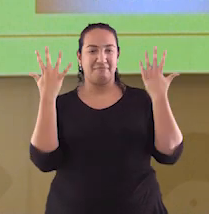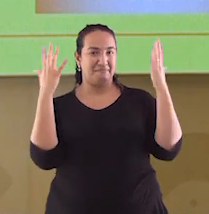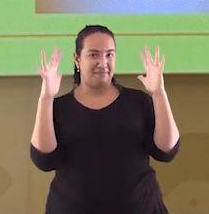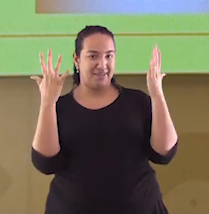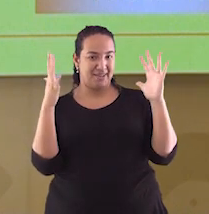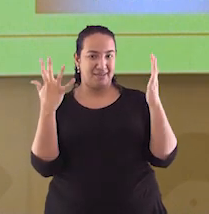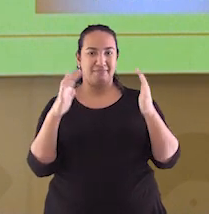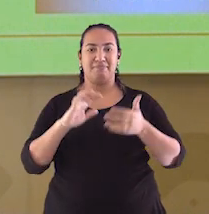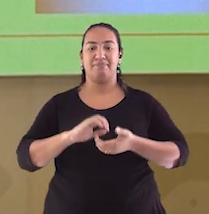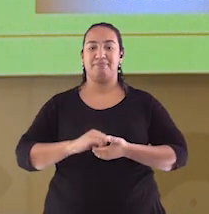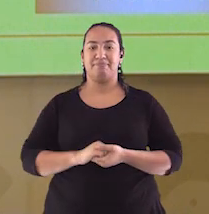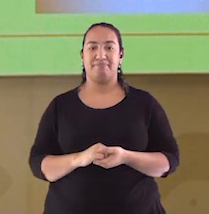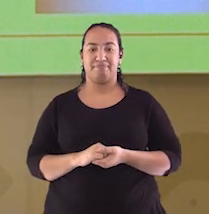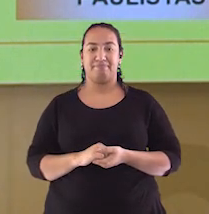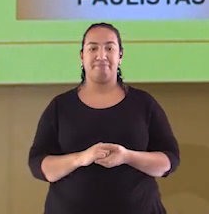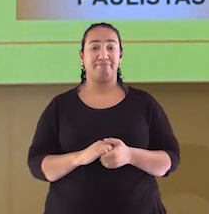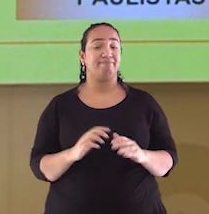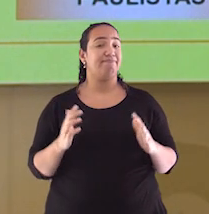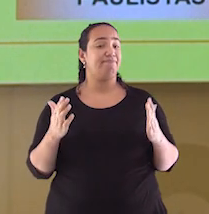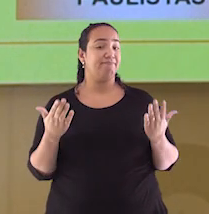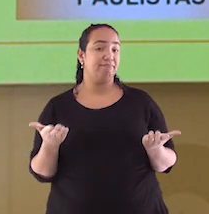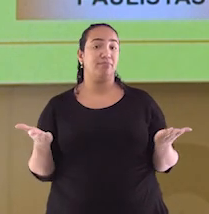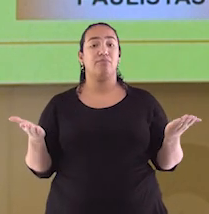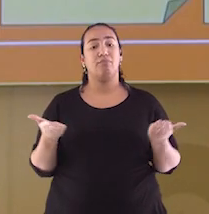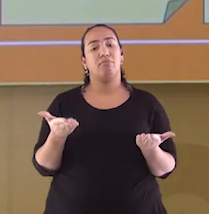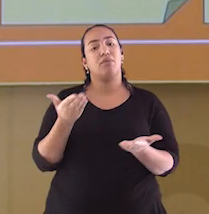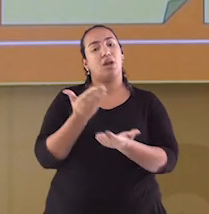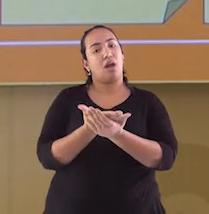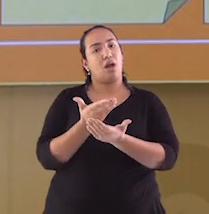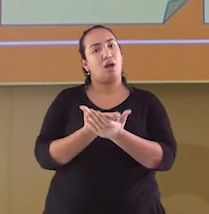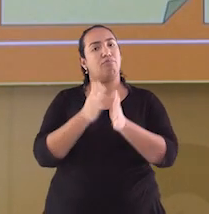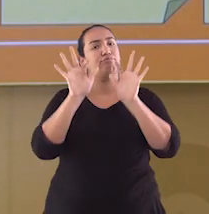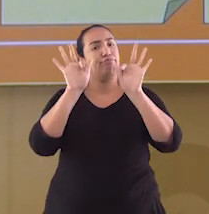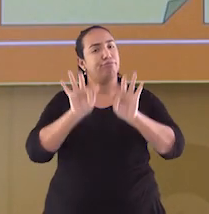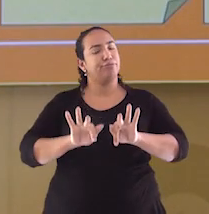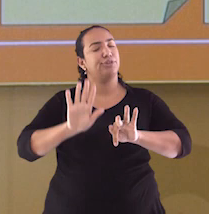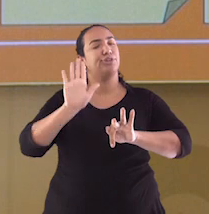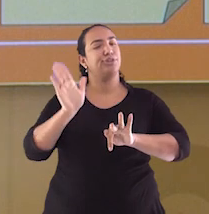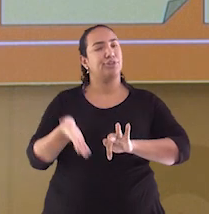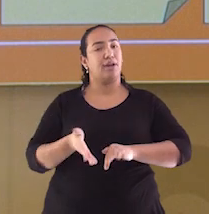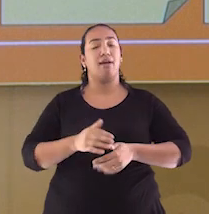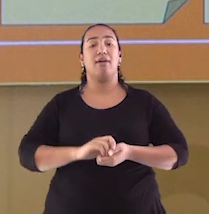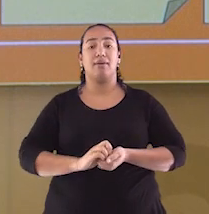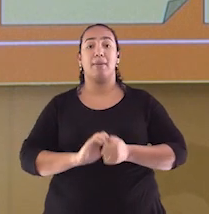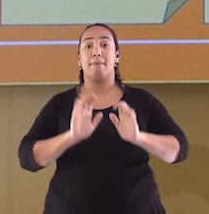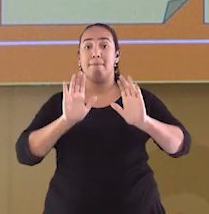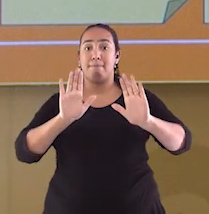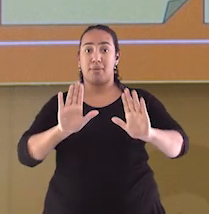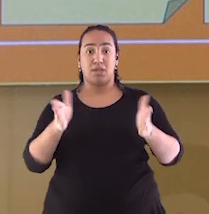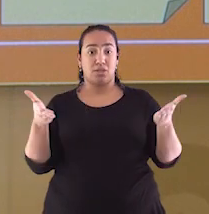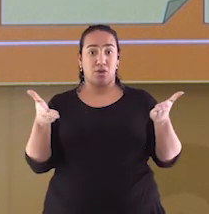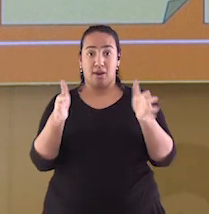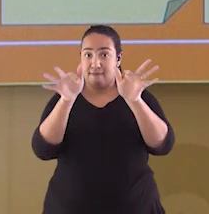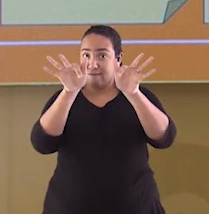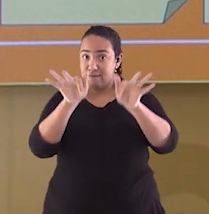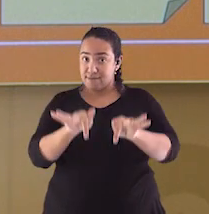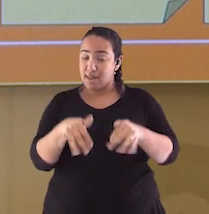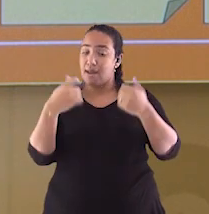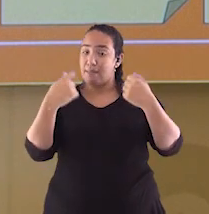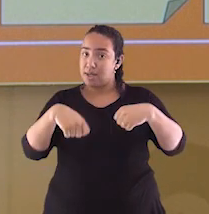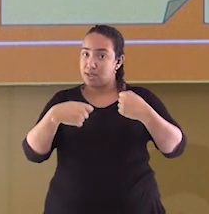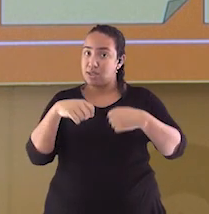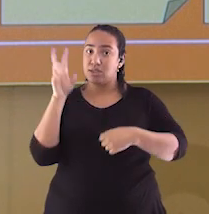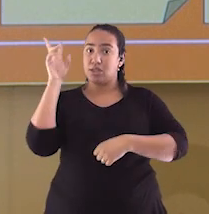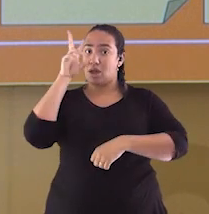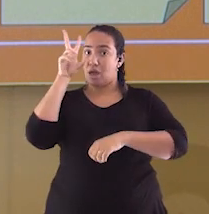tudo, parabéns! Pessoal, estamos finalizando essa aula, mas não vamos encerrar sem